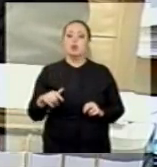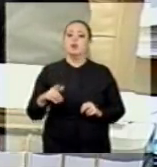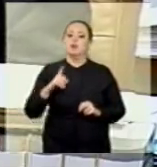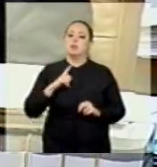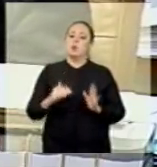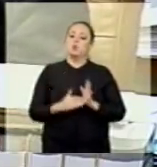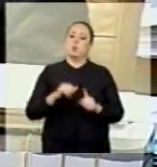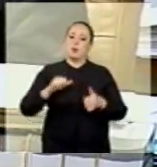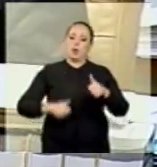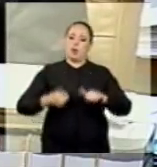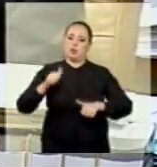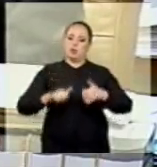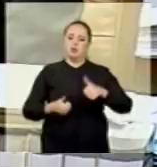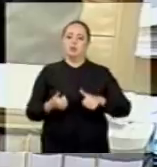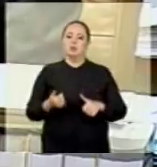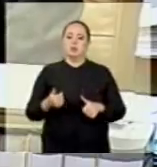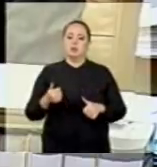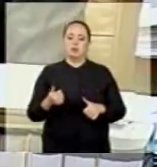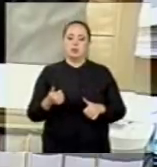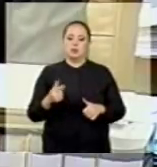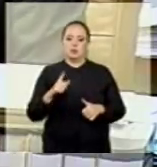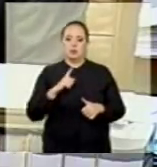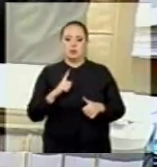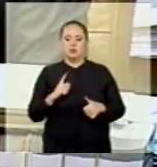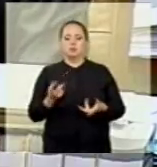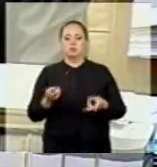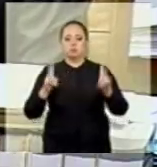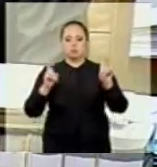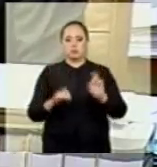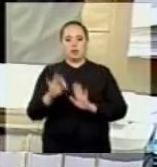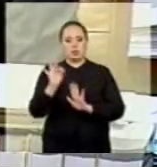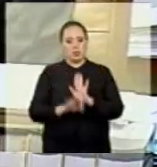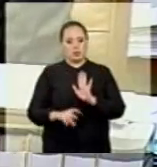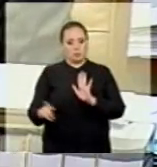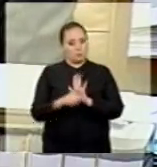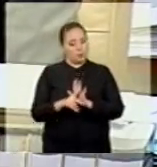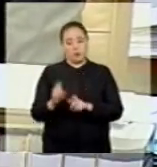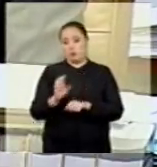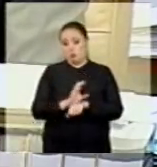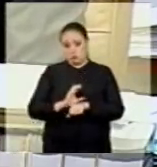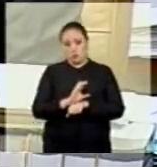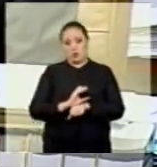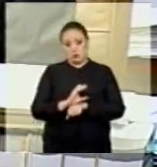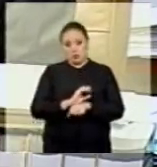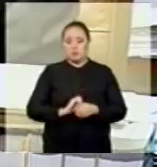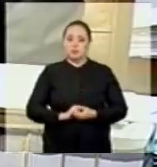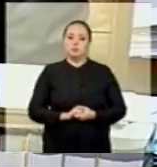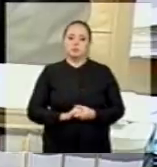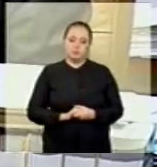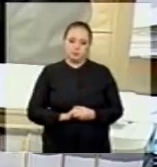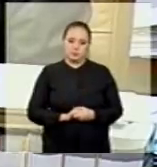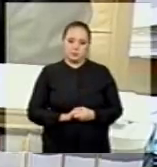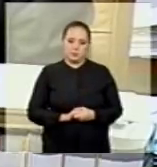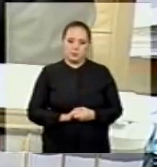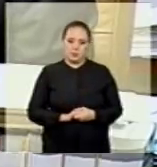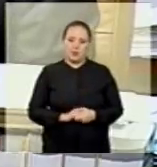análise, expressão concreta ao texto da própria Constituição. É por essa razão que o